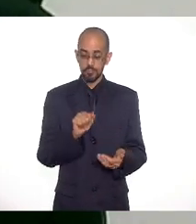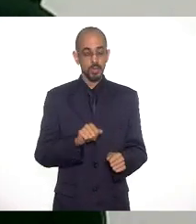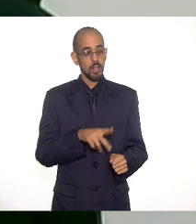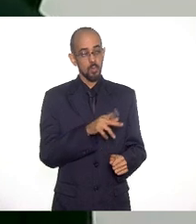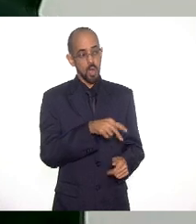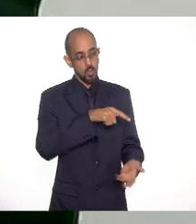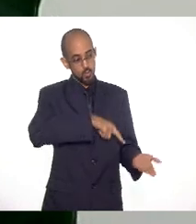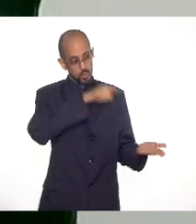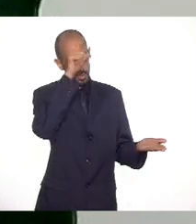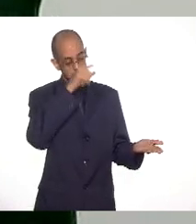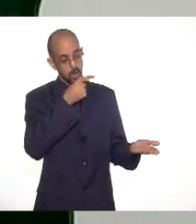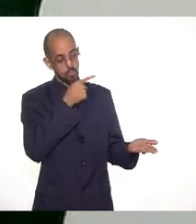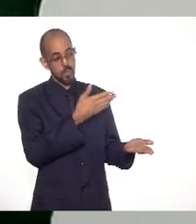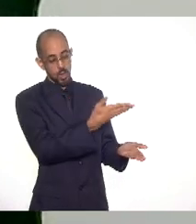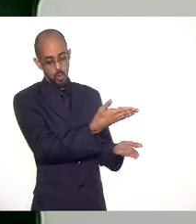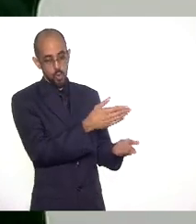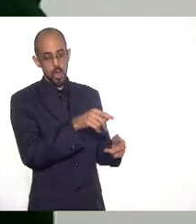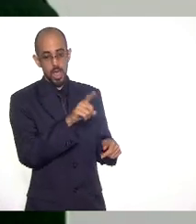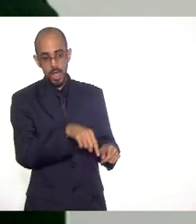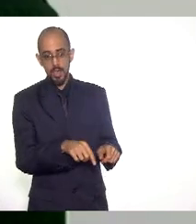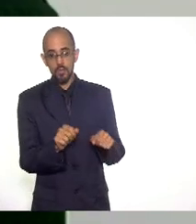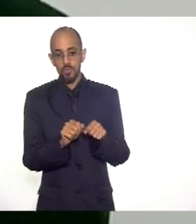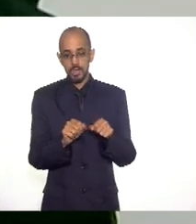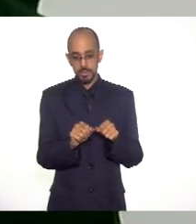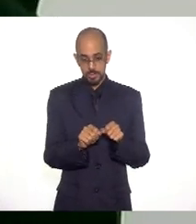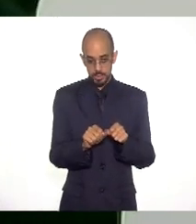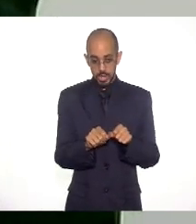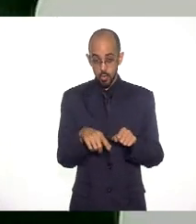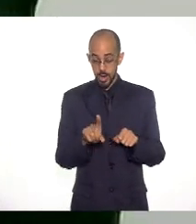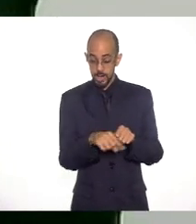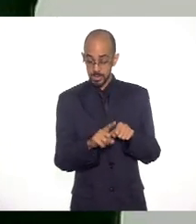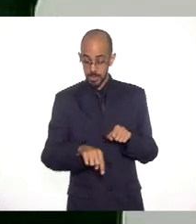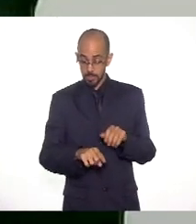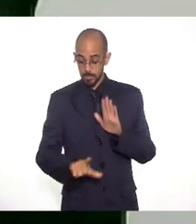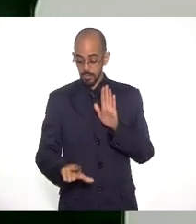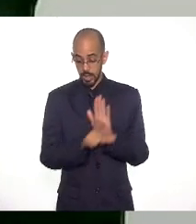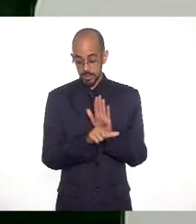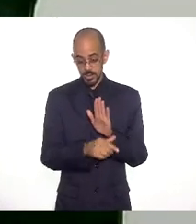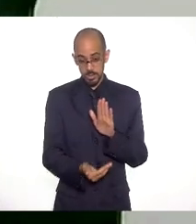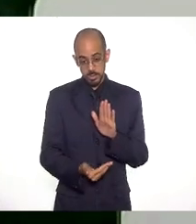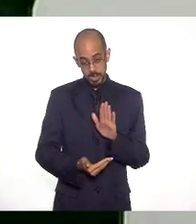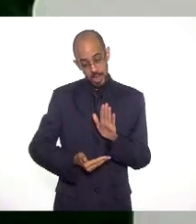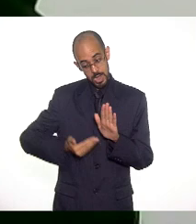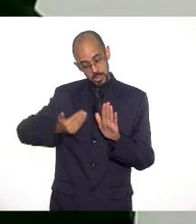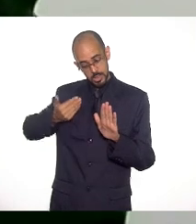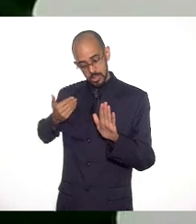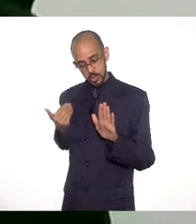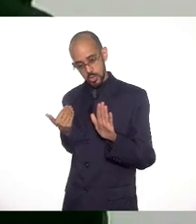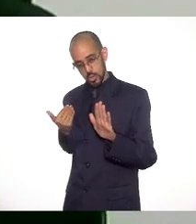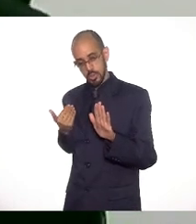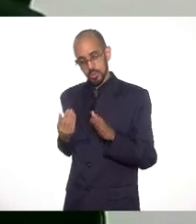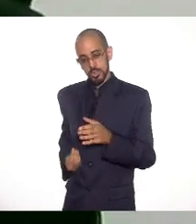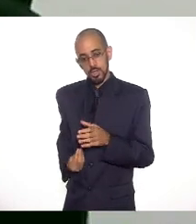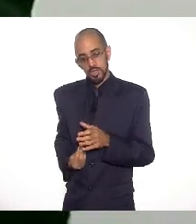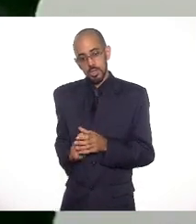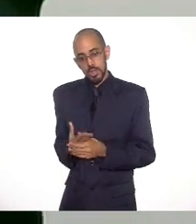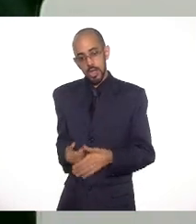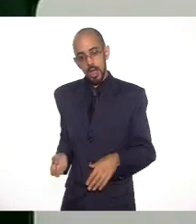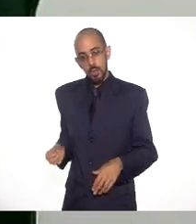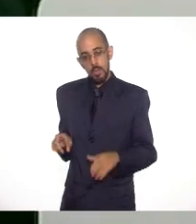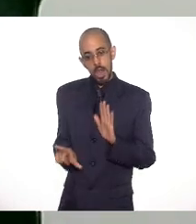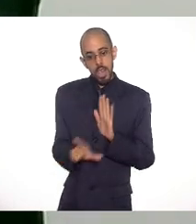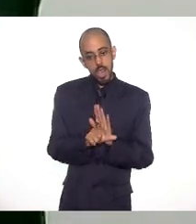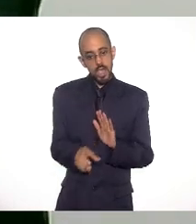dizendo, construir a revogação dessas leis anteriores, da revogação, e uma nova legislação que proteja